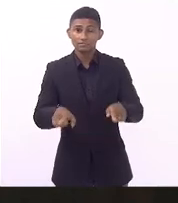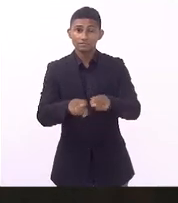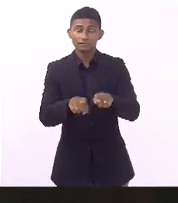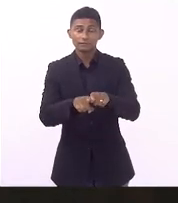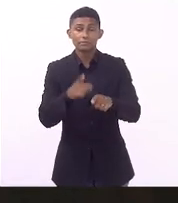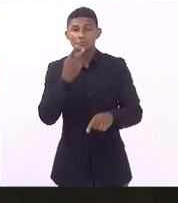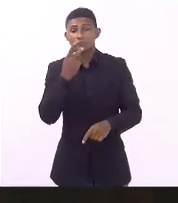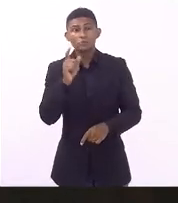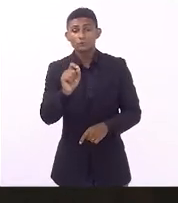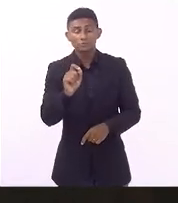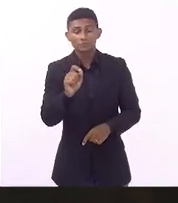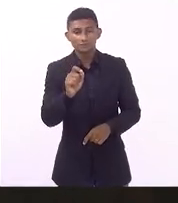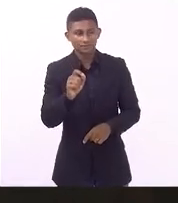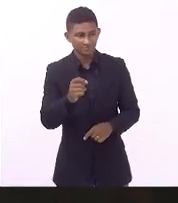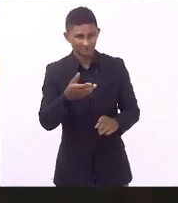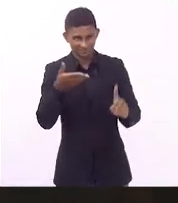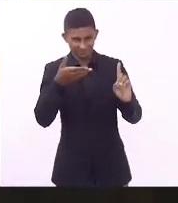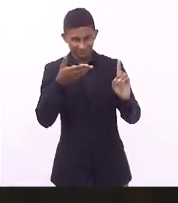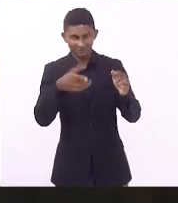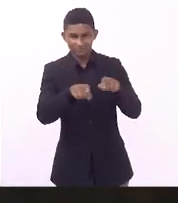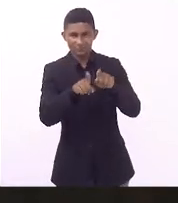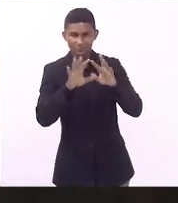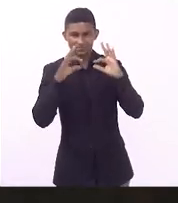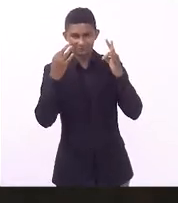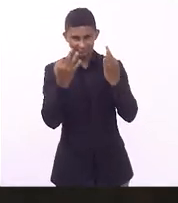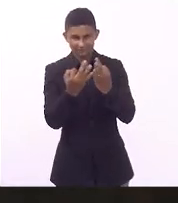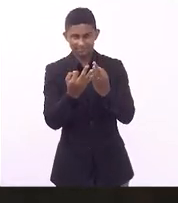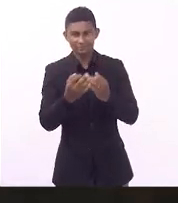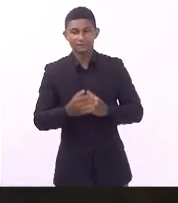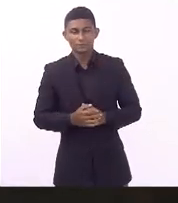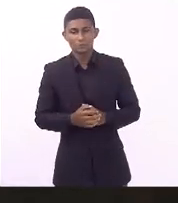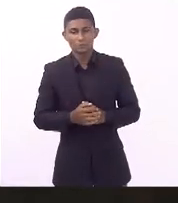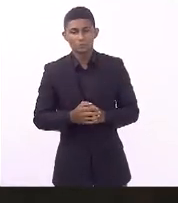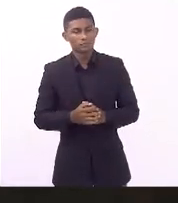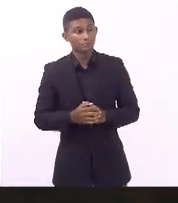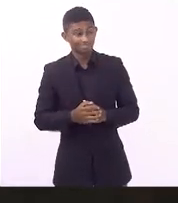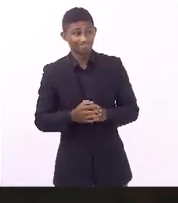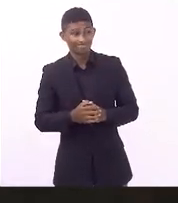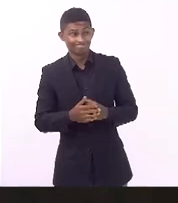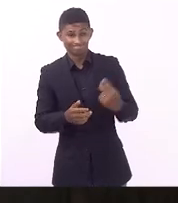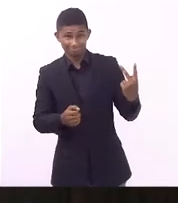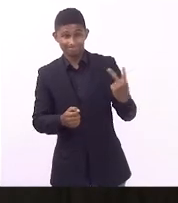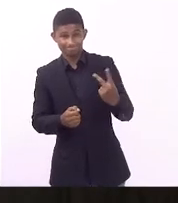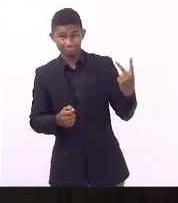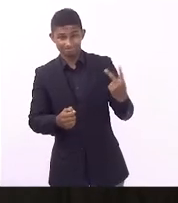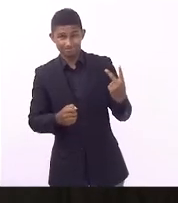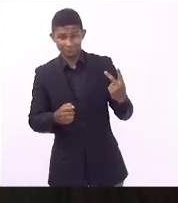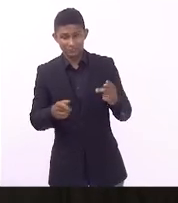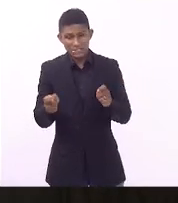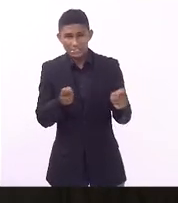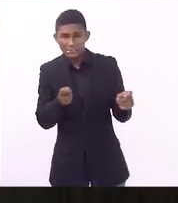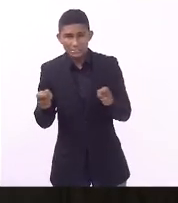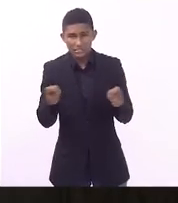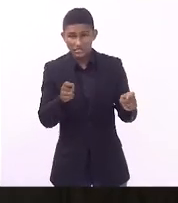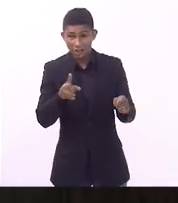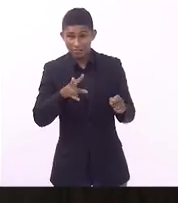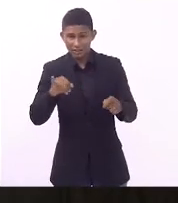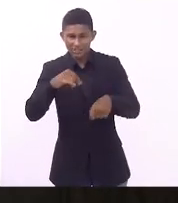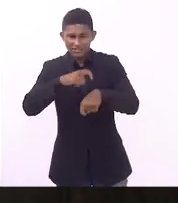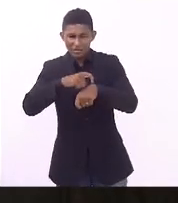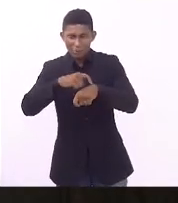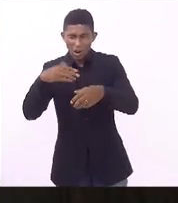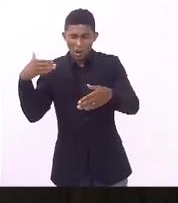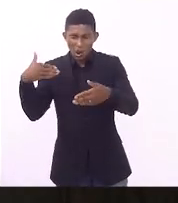tanto a eles como ao Pagé, nosso mandato está acabando, Pagé, mas eu quero que a nossa amizade e a nossa